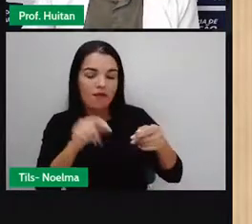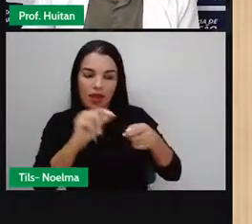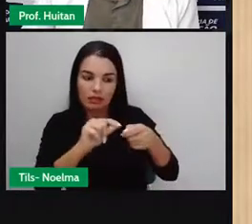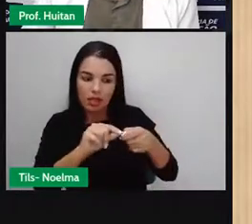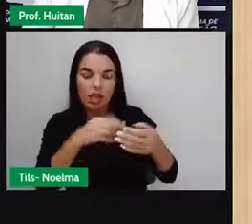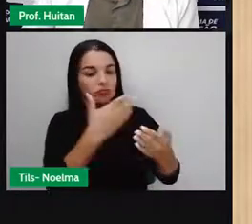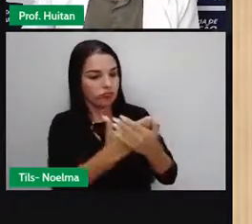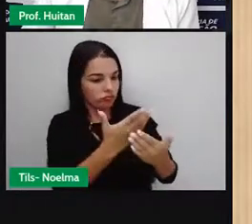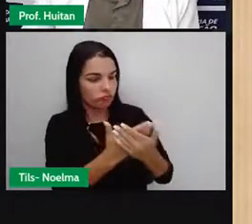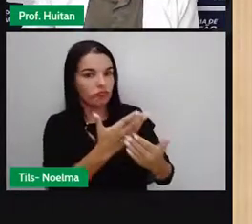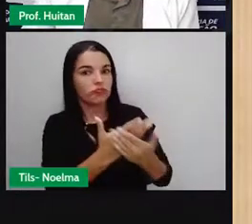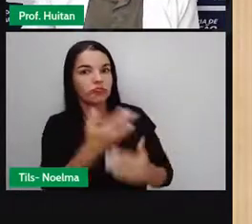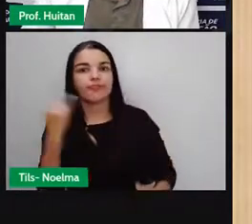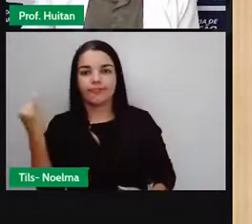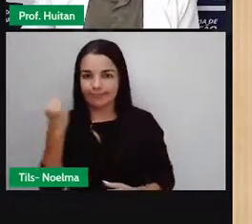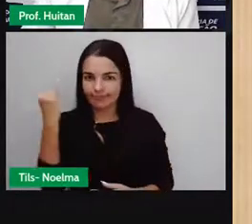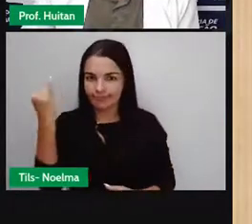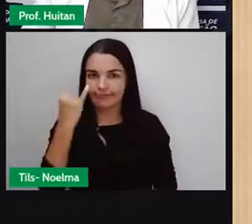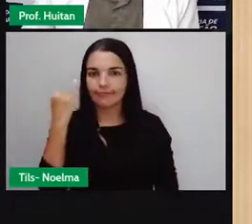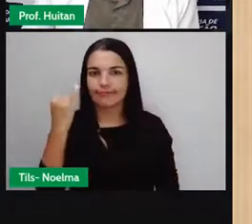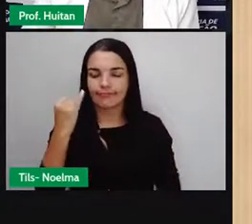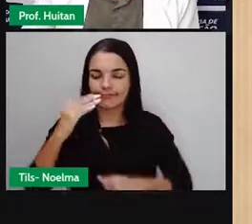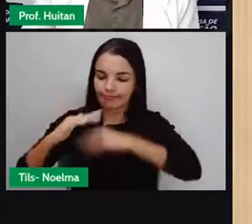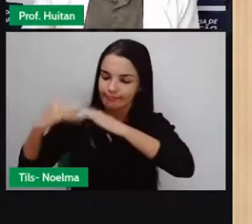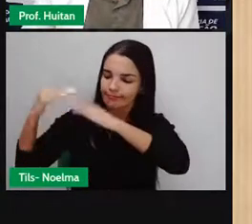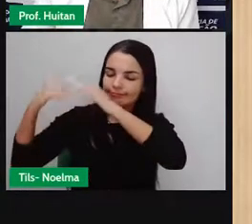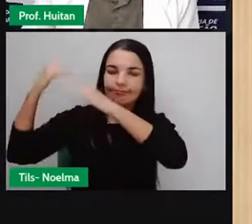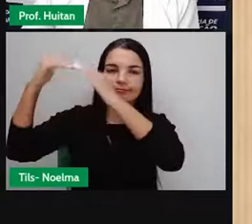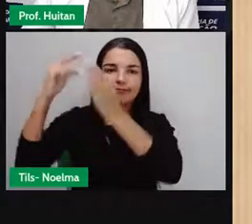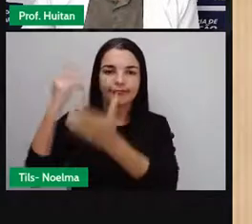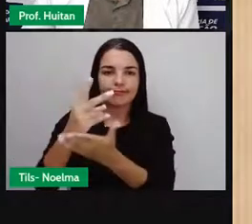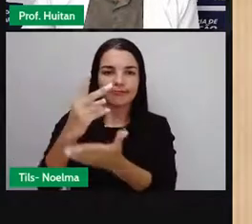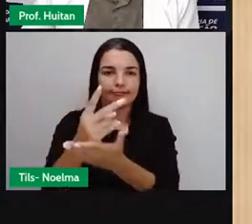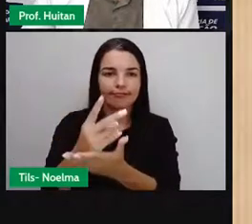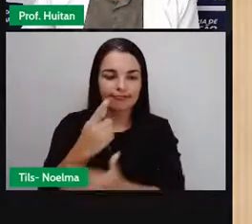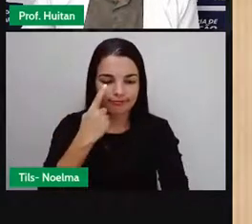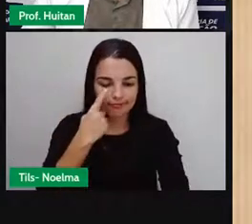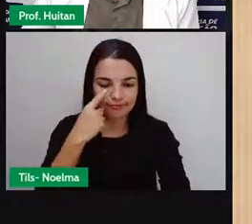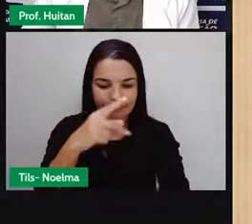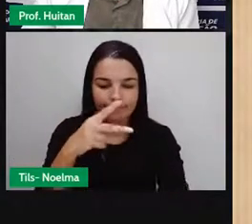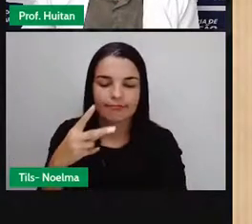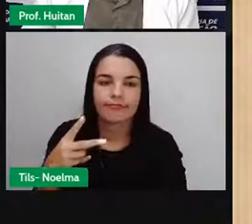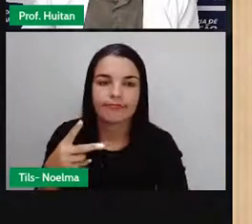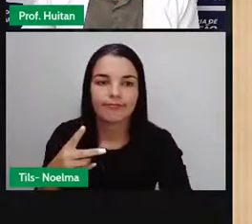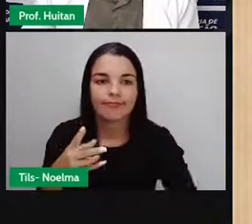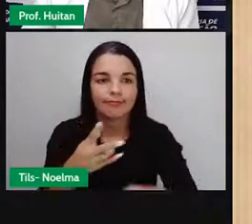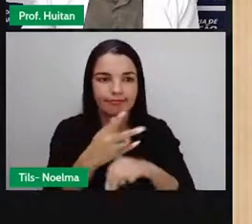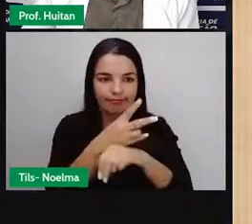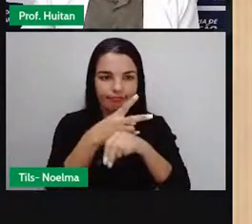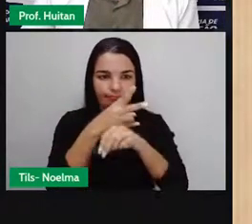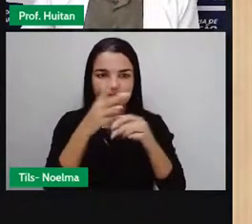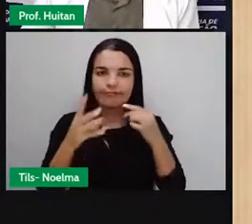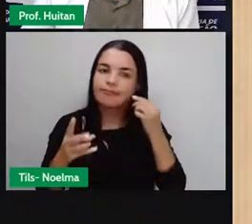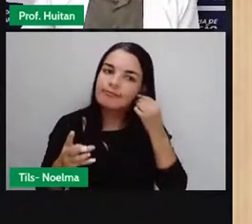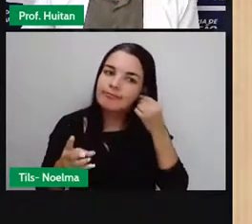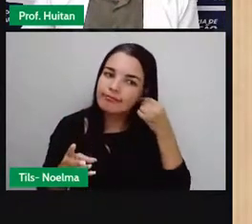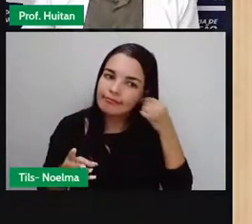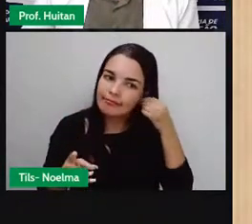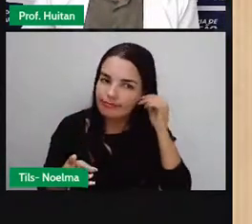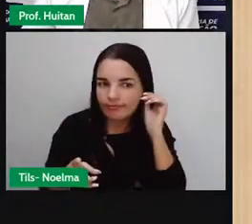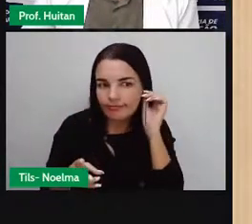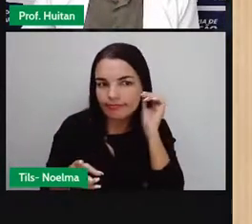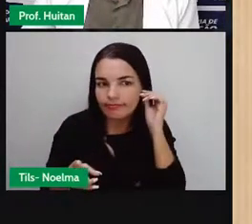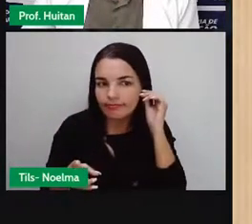estudar é importante e nos faz crescer. Então, vejamos esse vídeo e depois tiremos